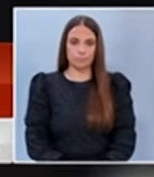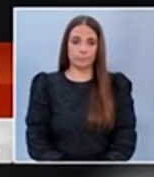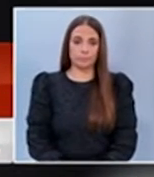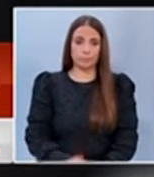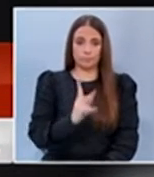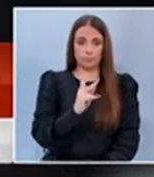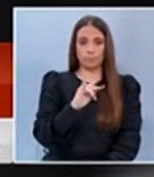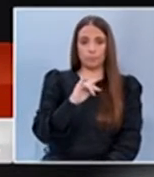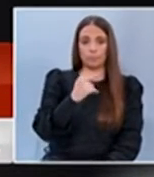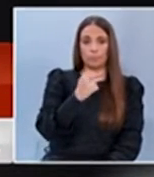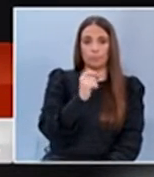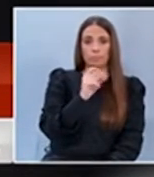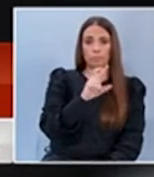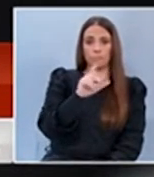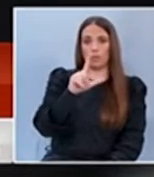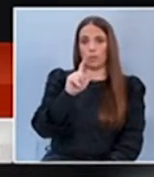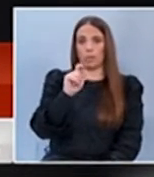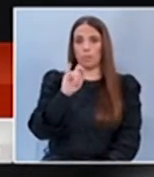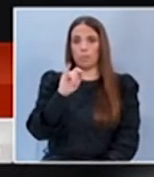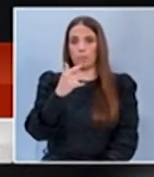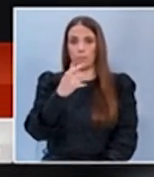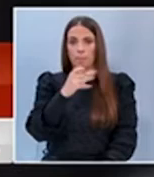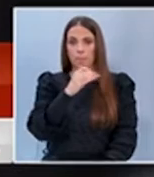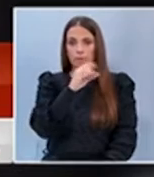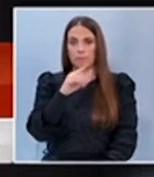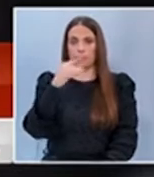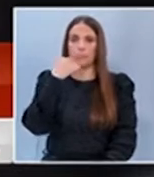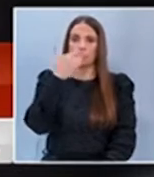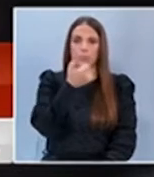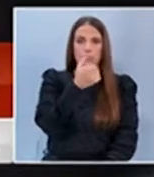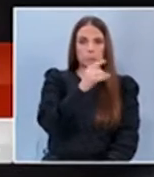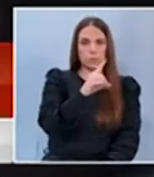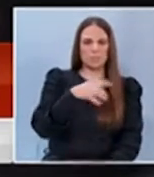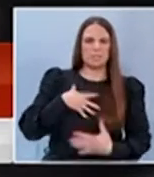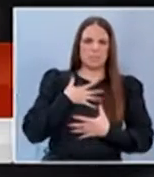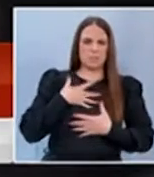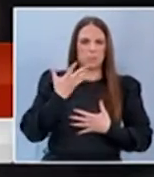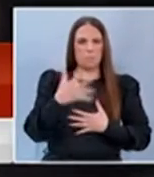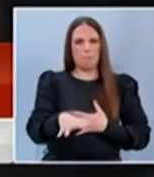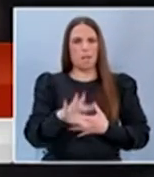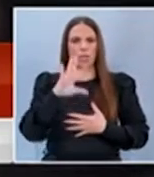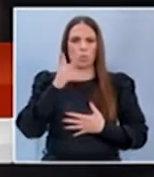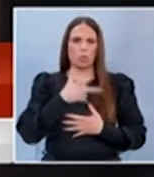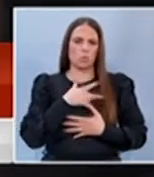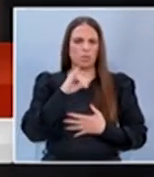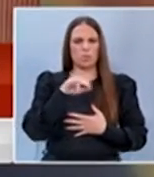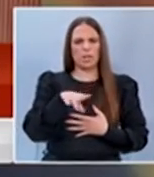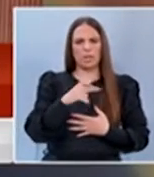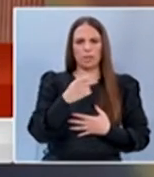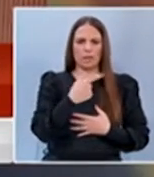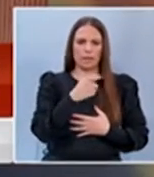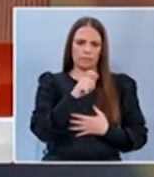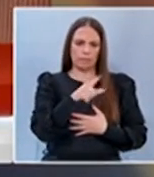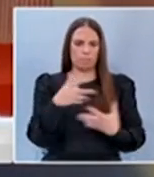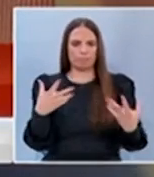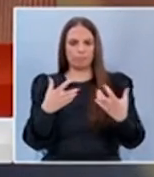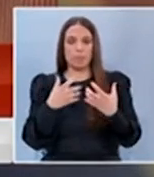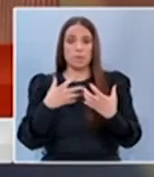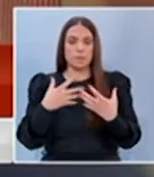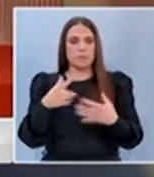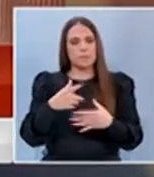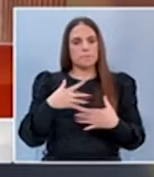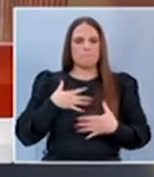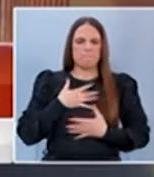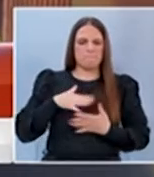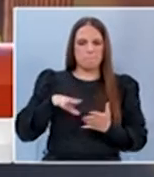Vítor Leitão, de 56 anos, sentiu-se mal durante um jogo de futebol da Liga Inatel entre o Pontevel e o São Facundo, tendo caído inanimado